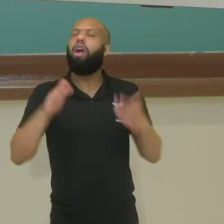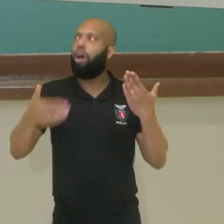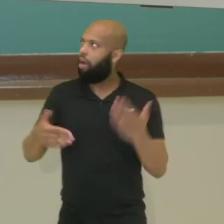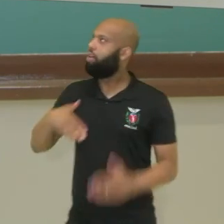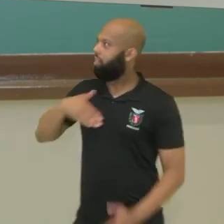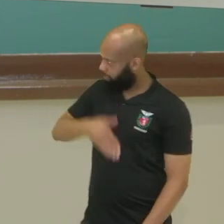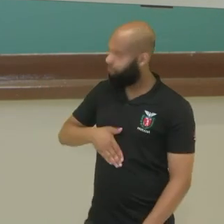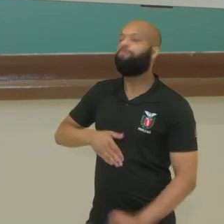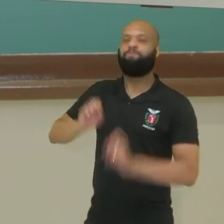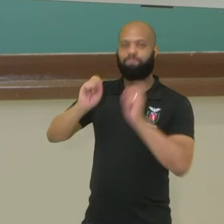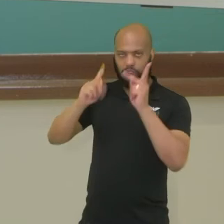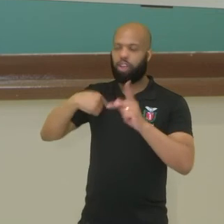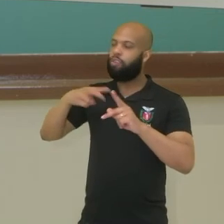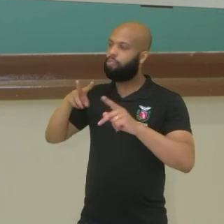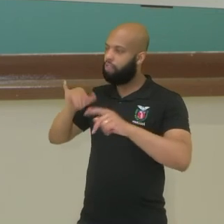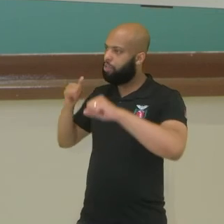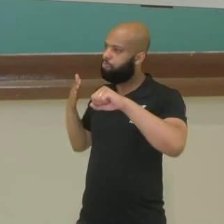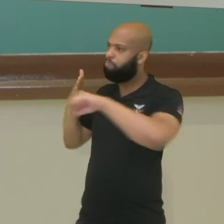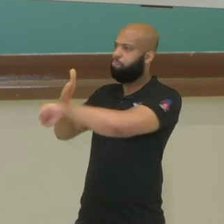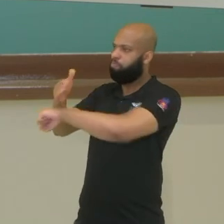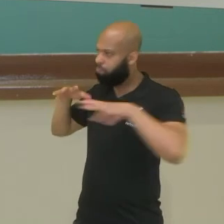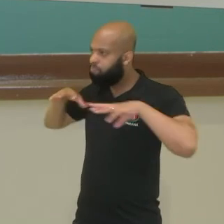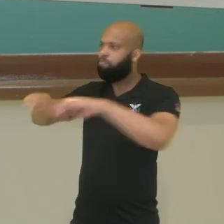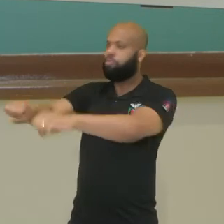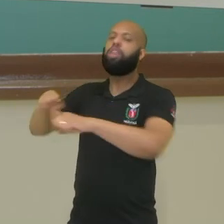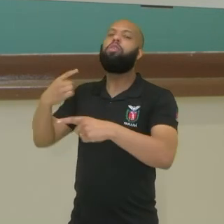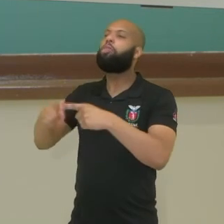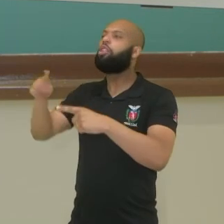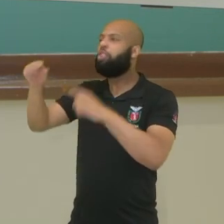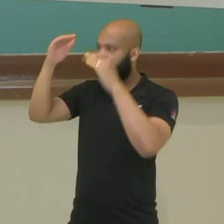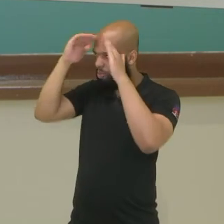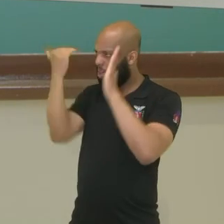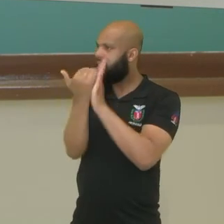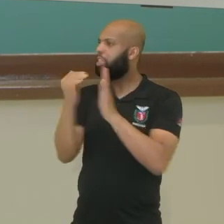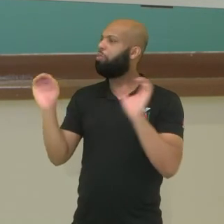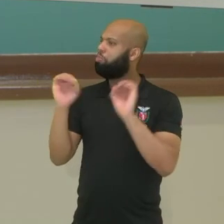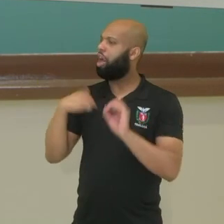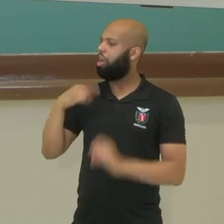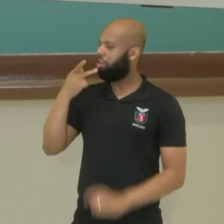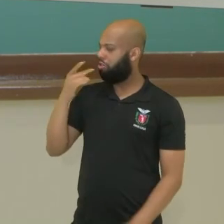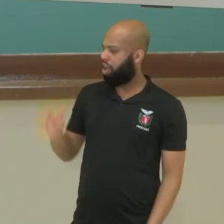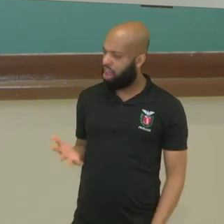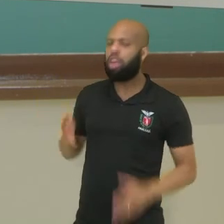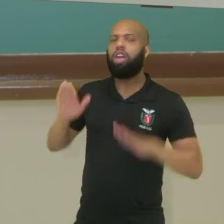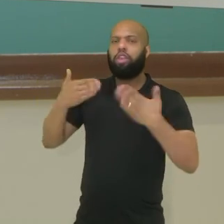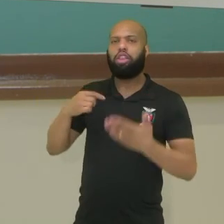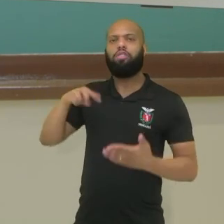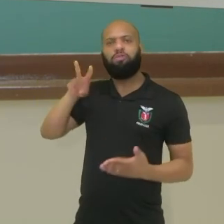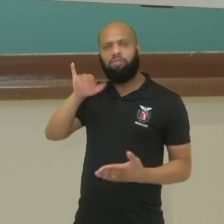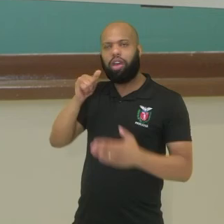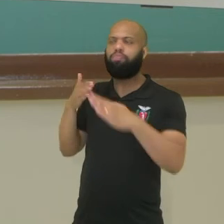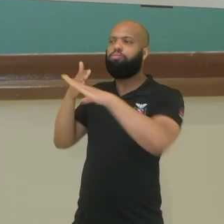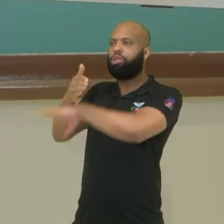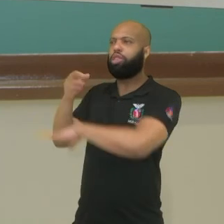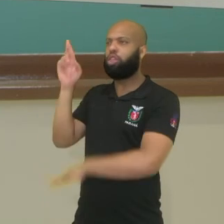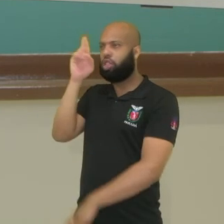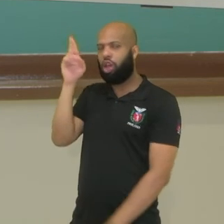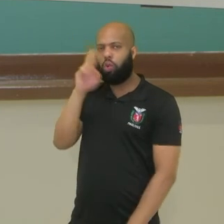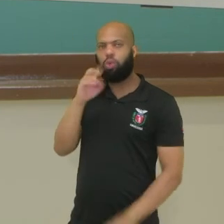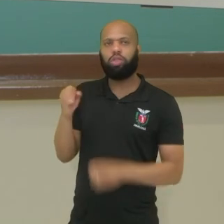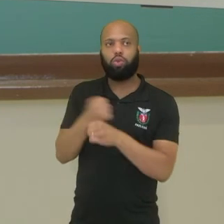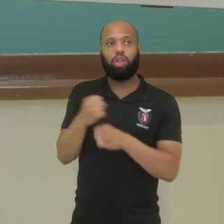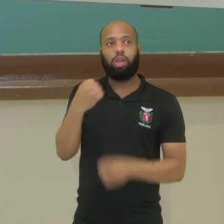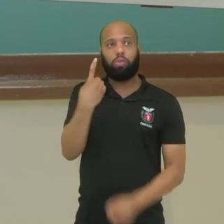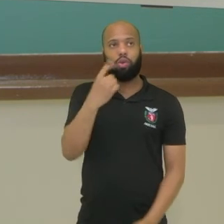Bonaparte, então, né, em resposta a essa desobediência do bloqueio continental, invade a Rússia em 1812